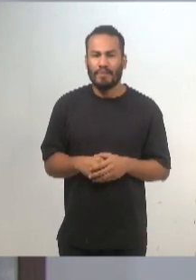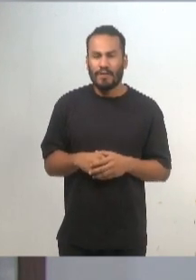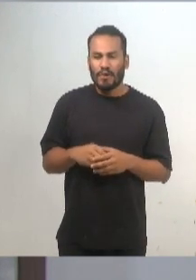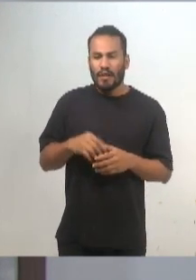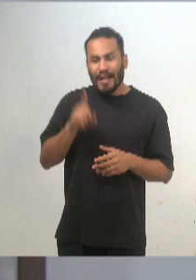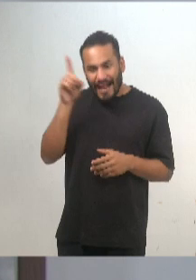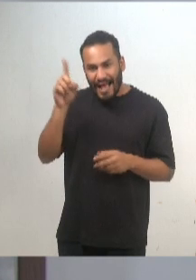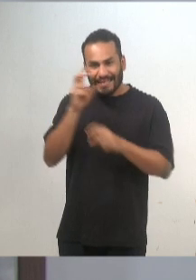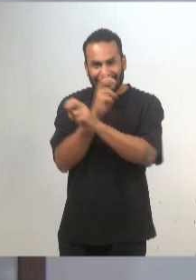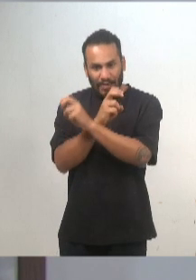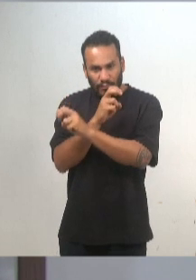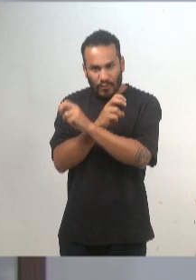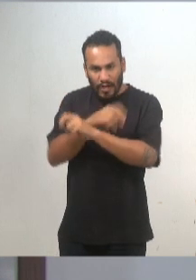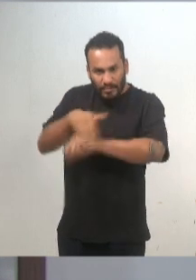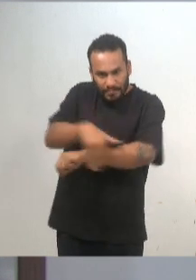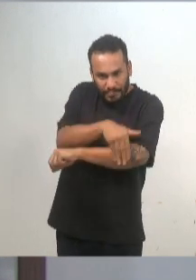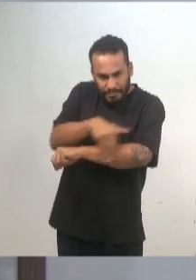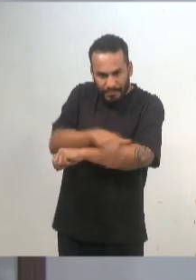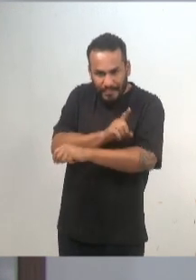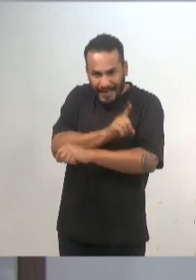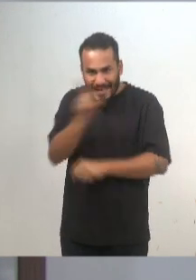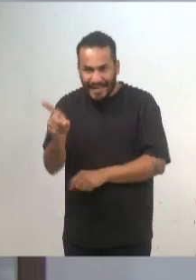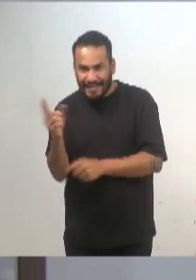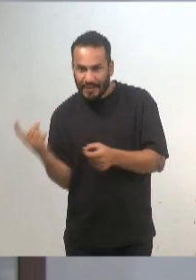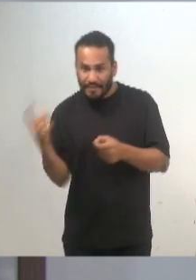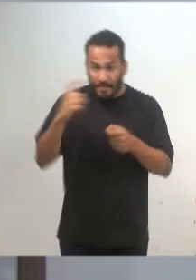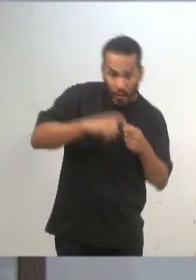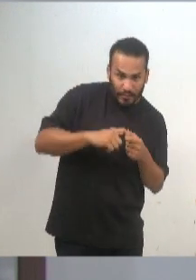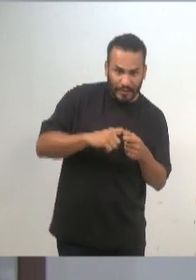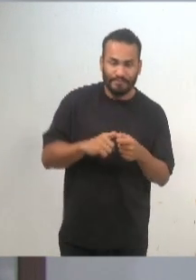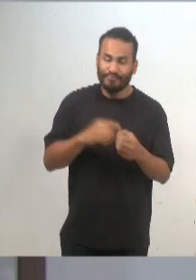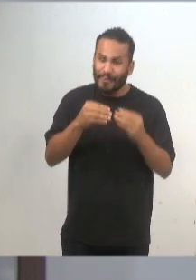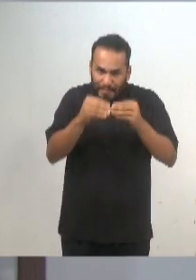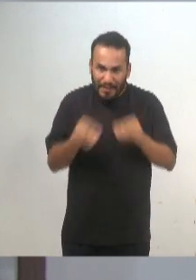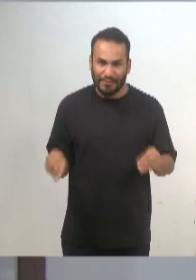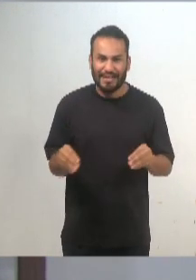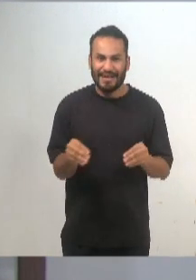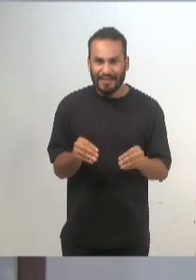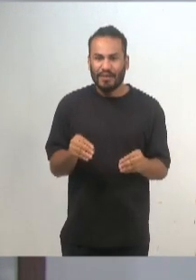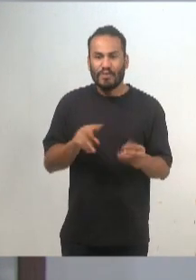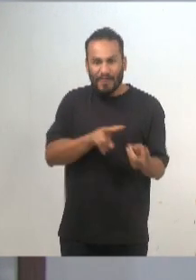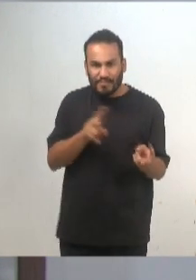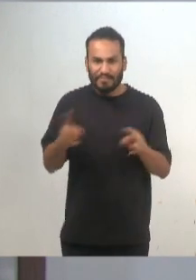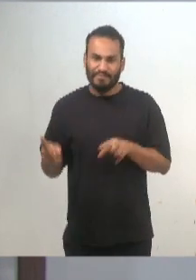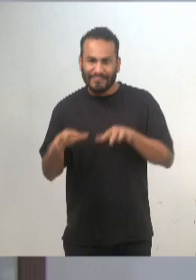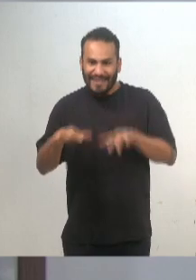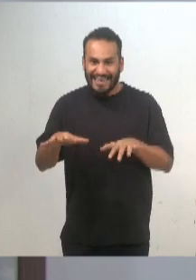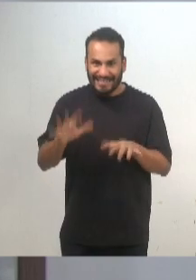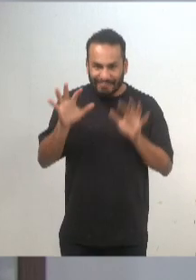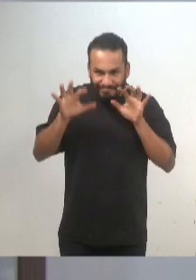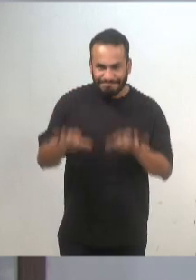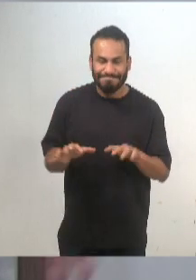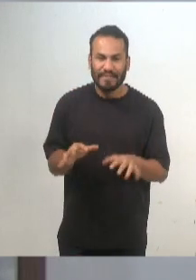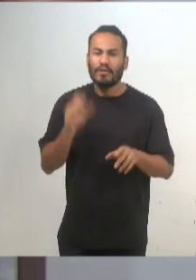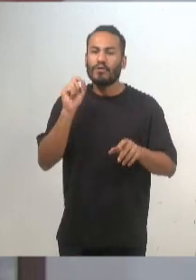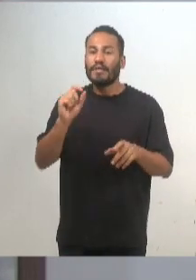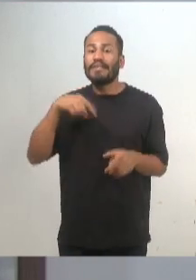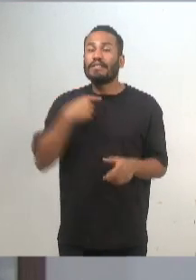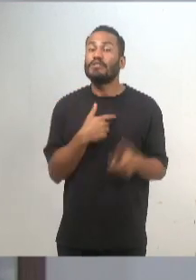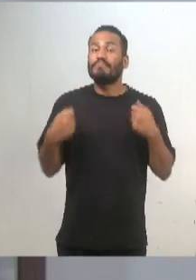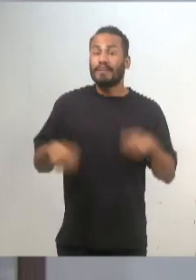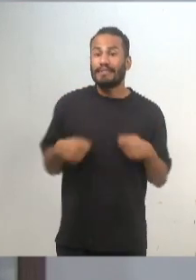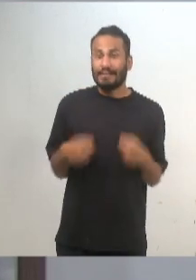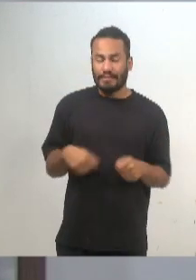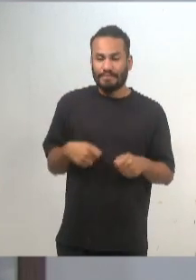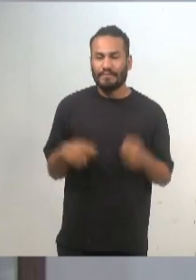bairro Salto do Norte passa por ali na ida e na volta e estará prejudicada com a duplicação naquelas condições. E o que a gente precisa?